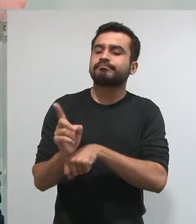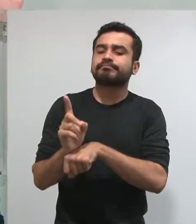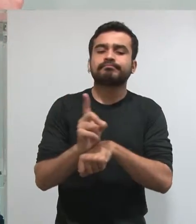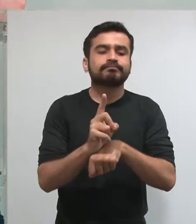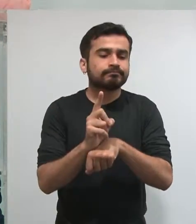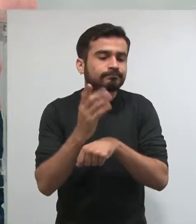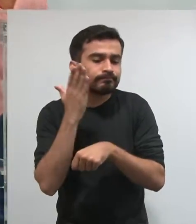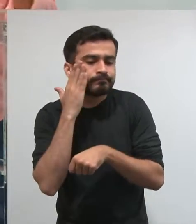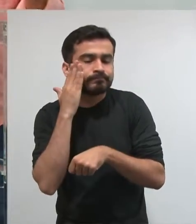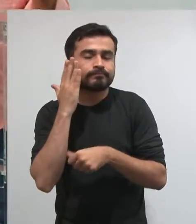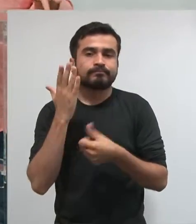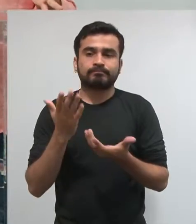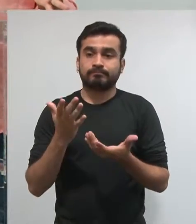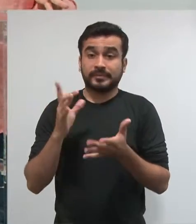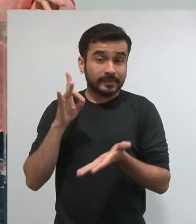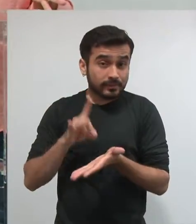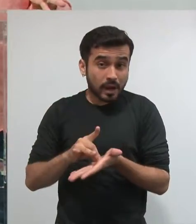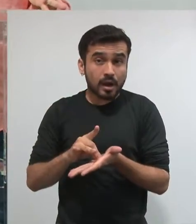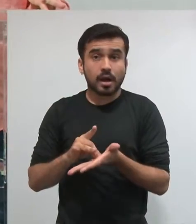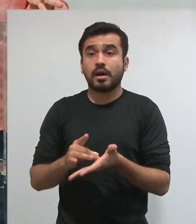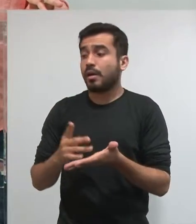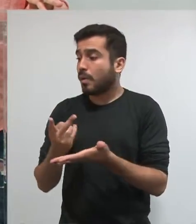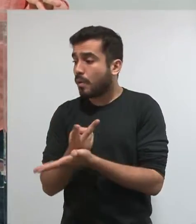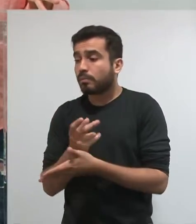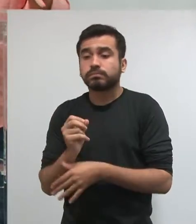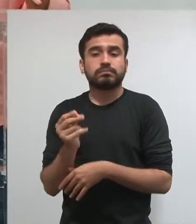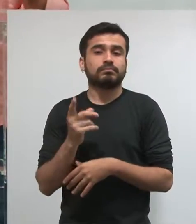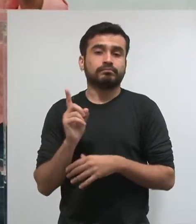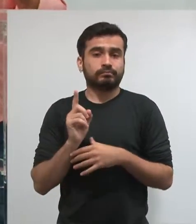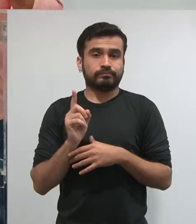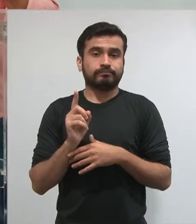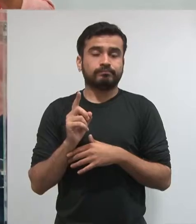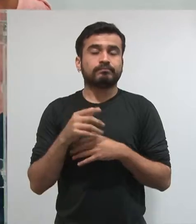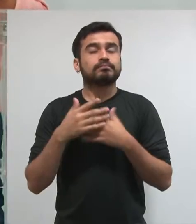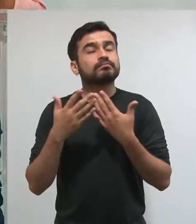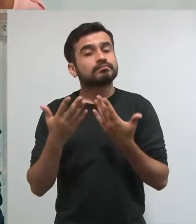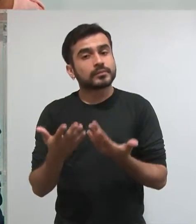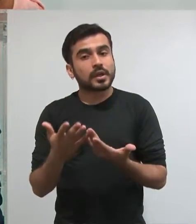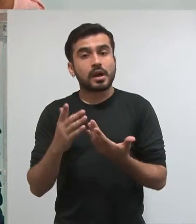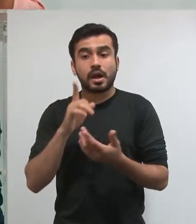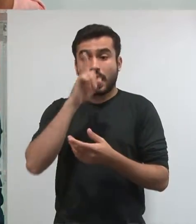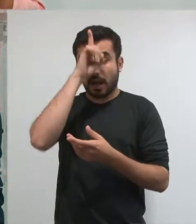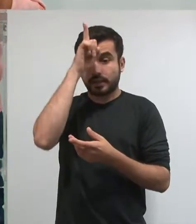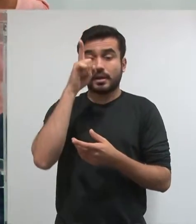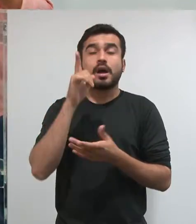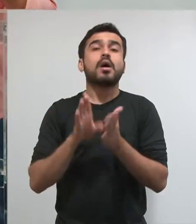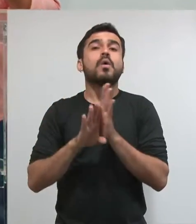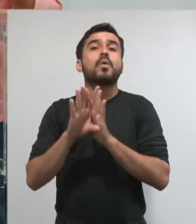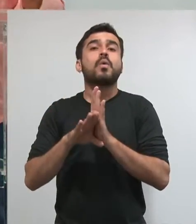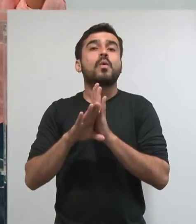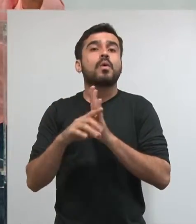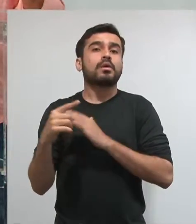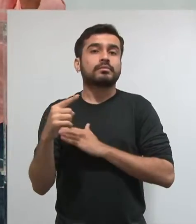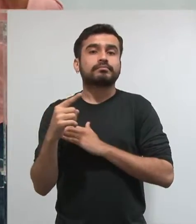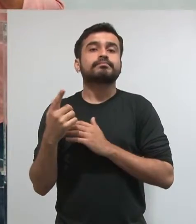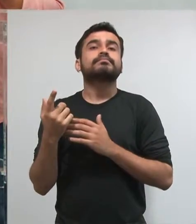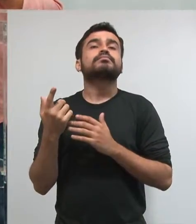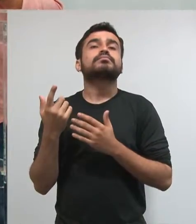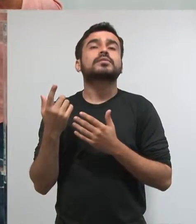sendo realizado e se aquilo de fato está surgindo algum efeito. Então, a ideia conceitual que a gente traz aqui é